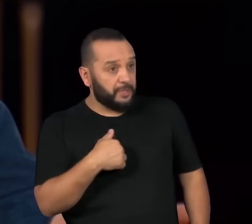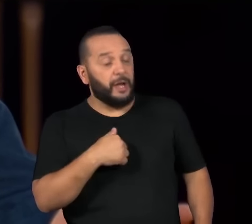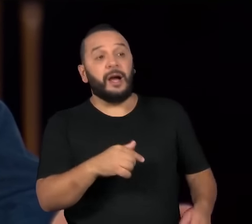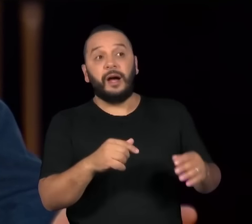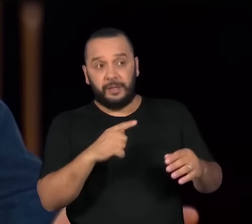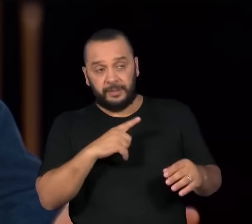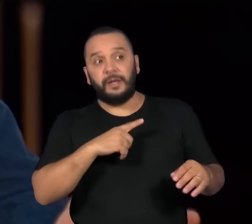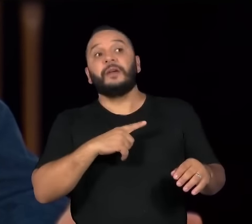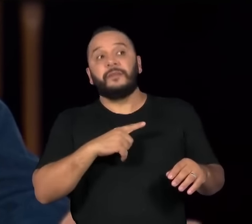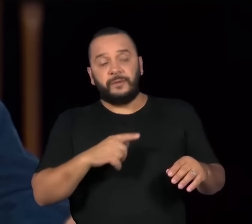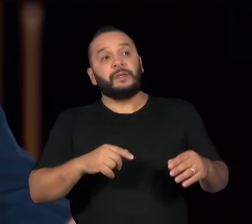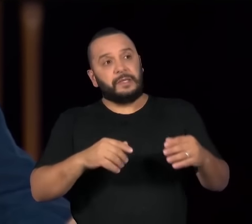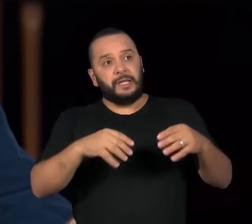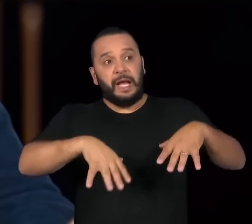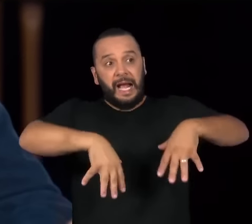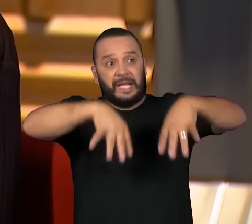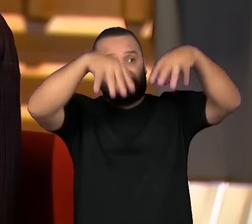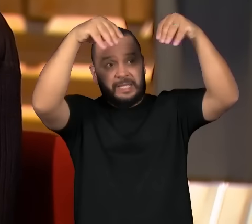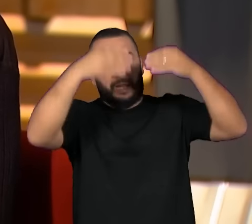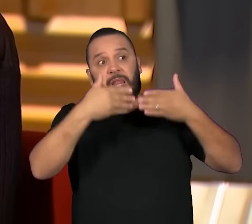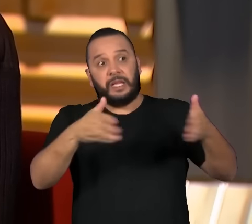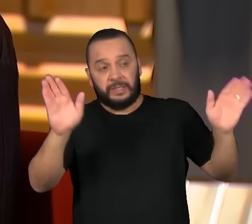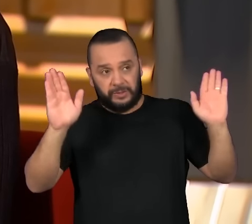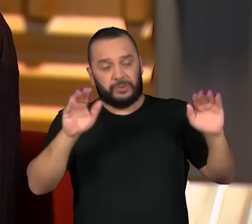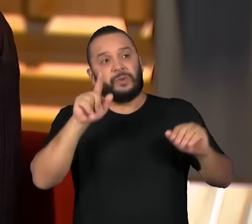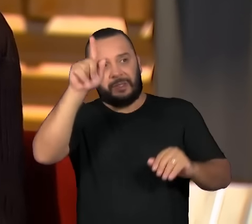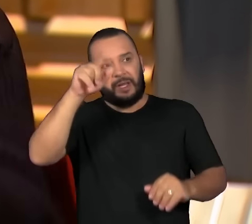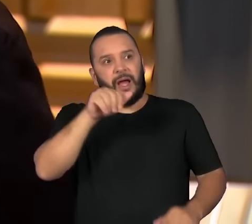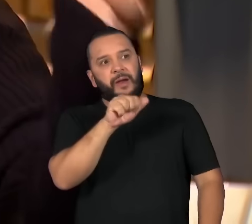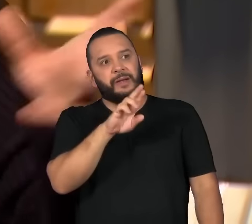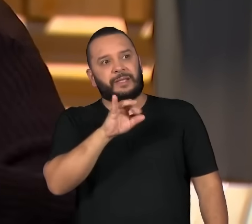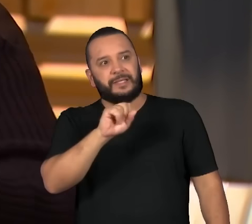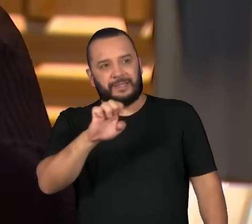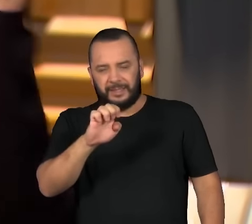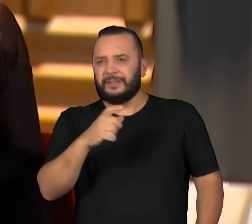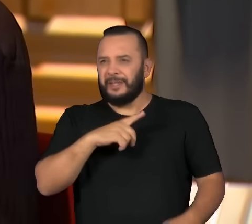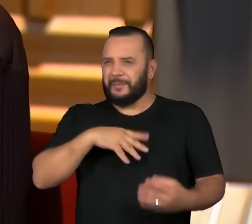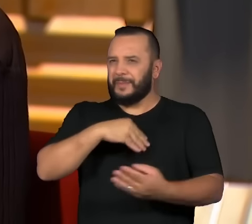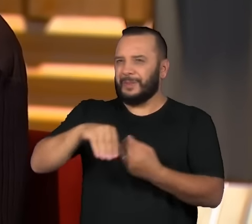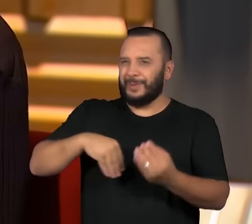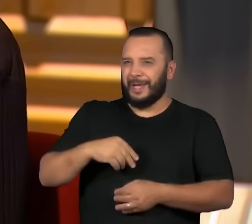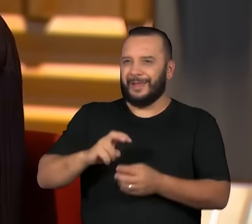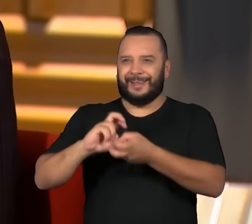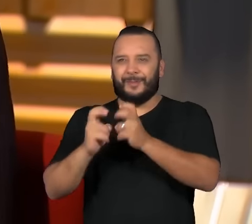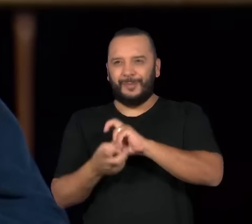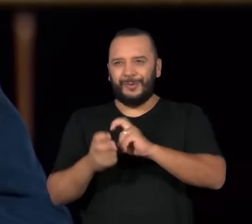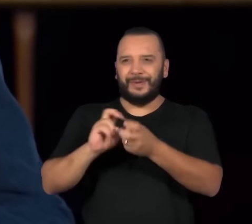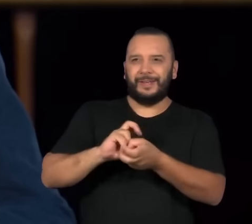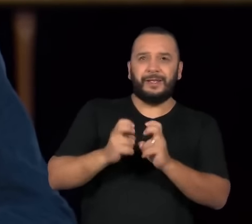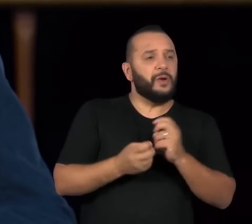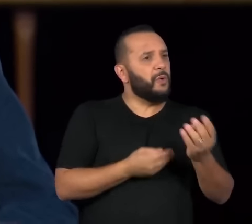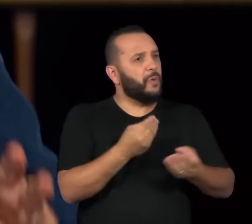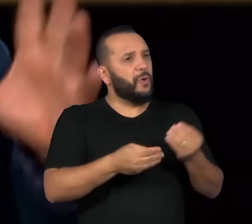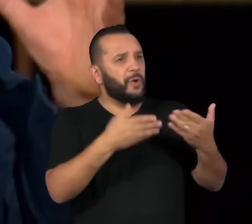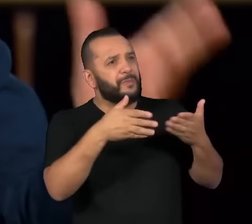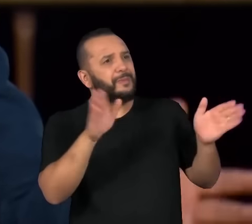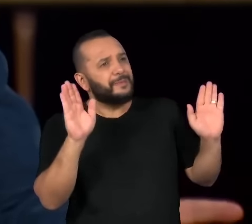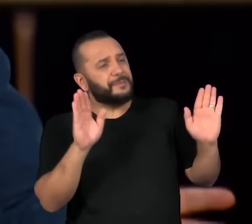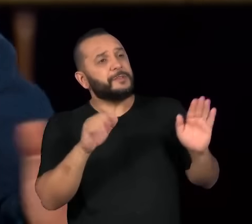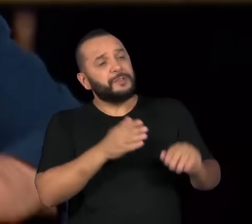na Inglaterra. Exato, não é isso? Nós misturamos uma coisa medieval com capoeira. Como que foi esse lançamento? Porque dali vocês foram para